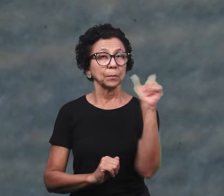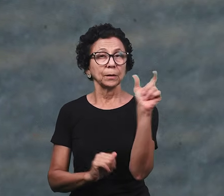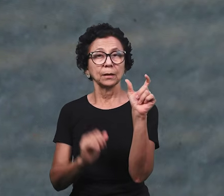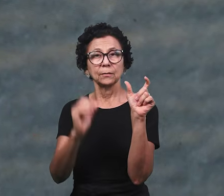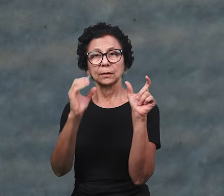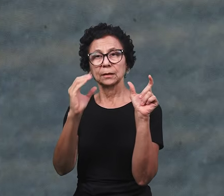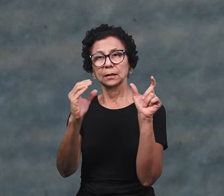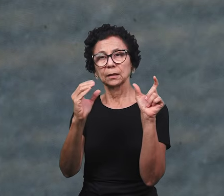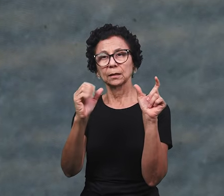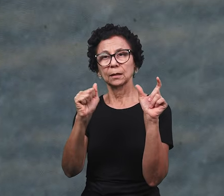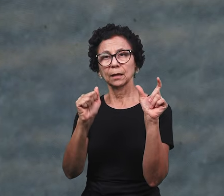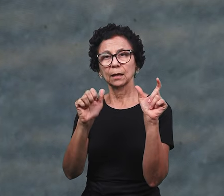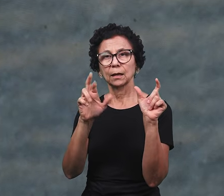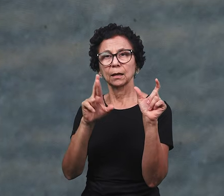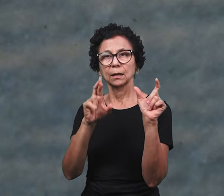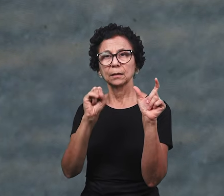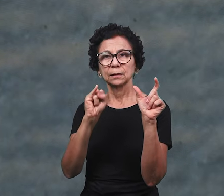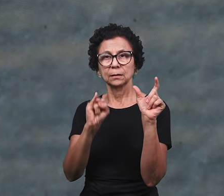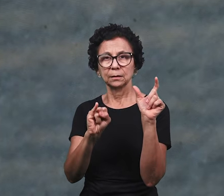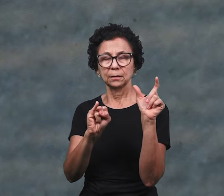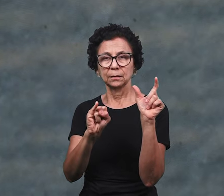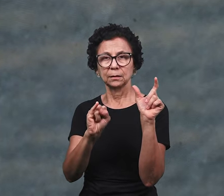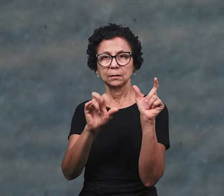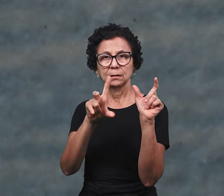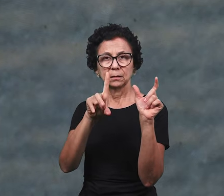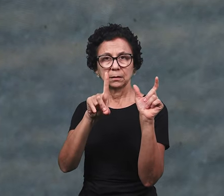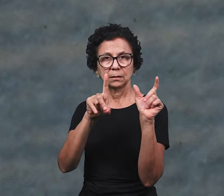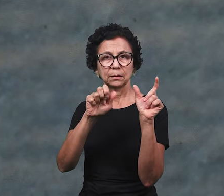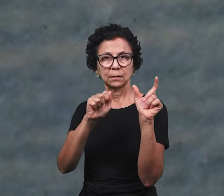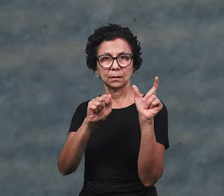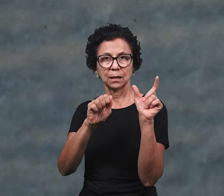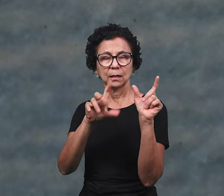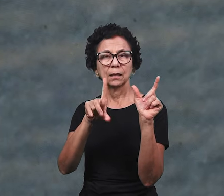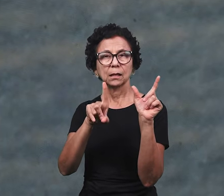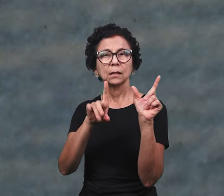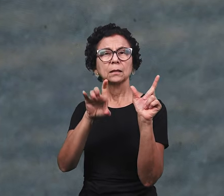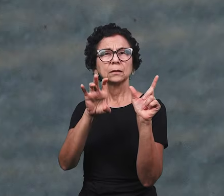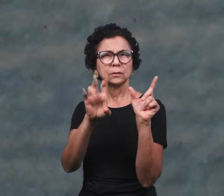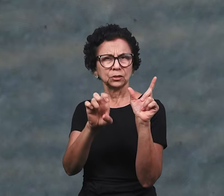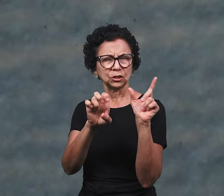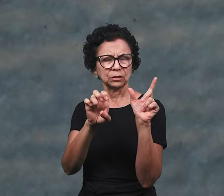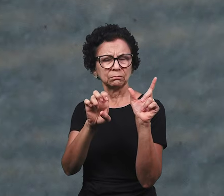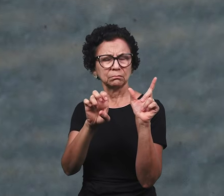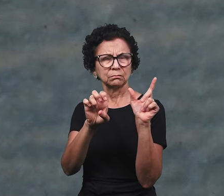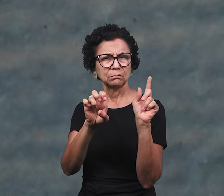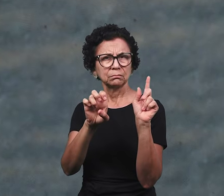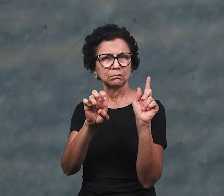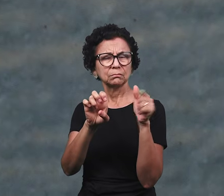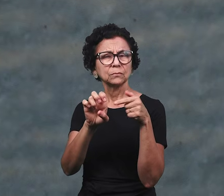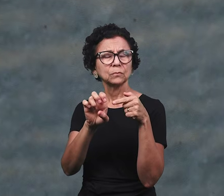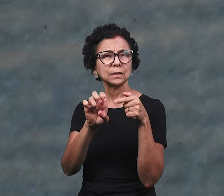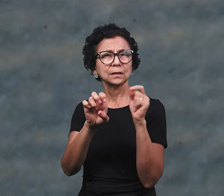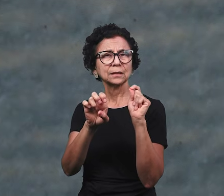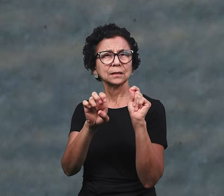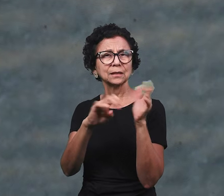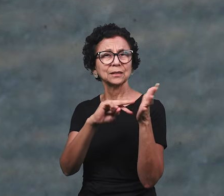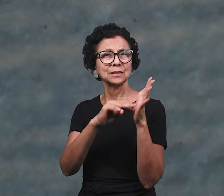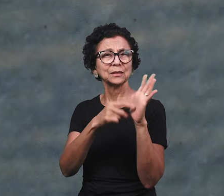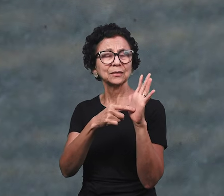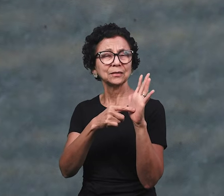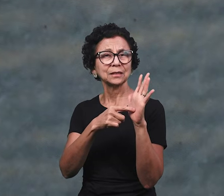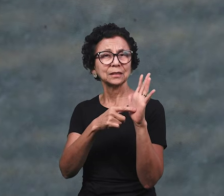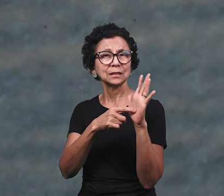estou falando isso? Porque às vezes a gente está falando sobre essa expressão amor, mas você vai lá na sua Bíblia e lê caridade. É o